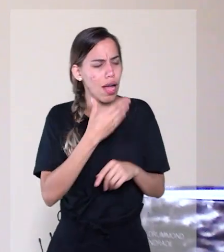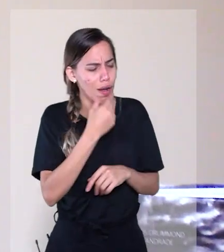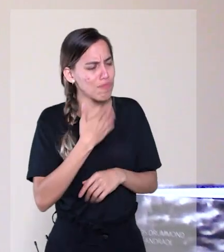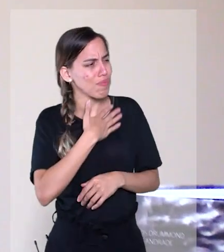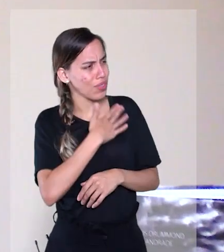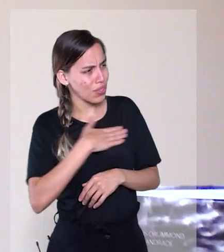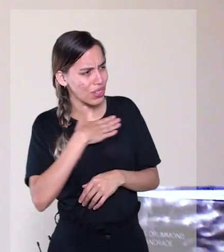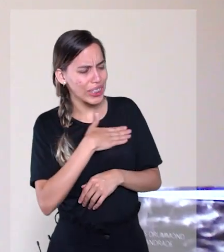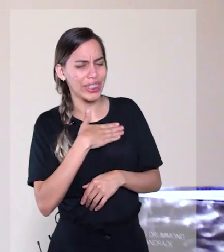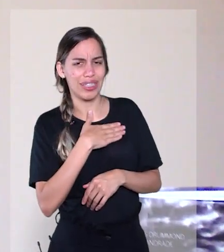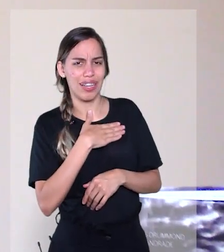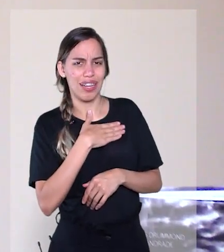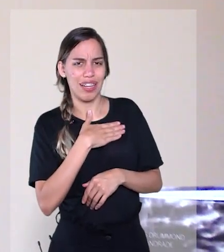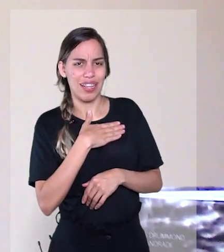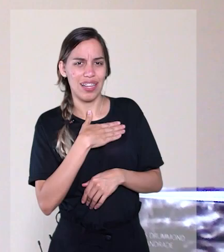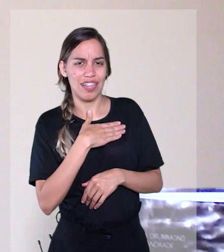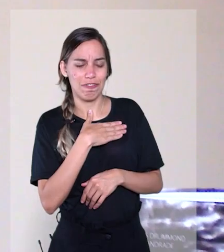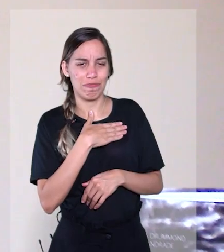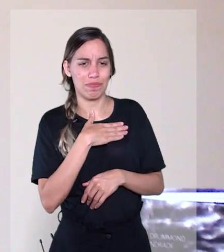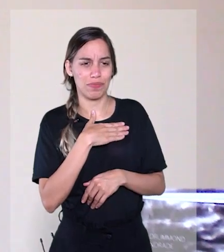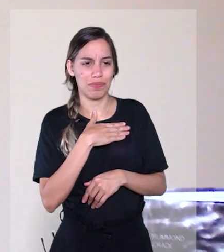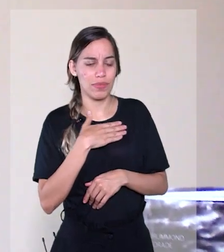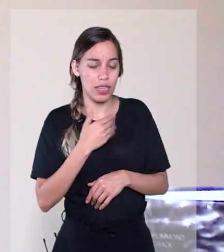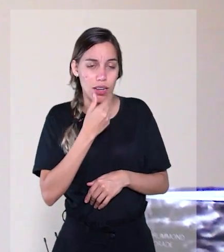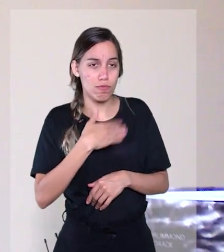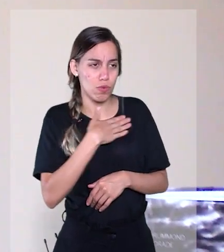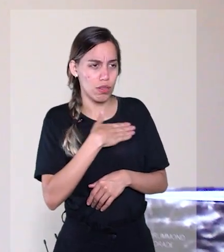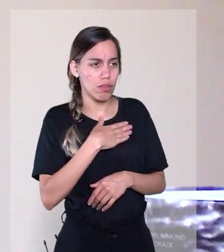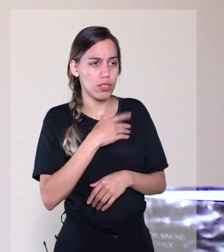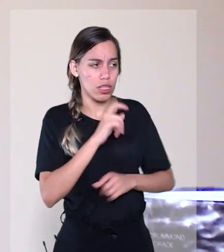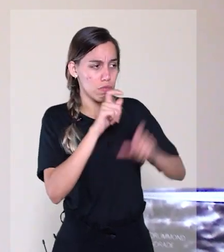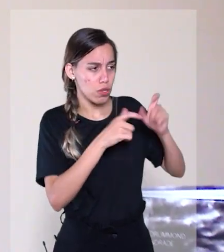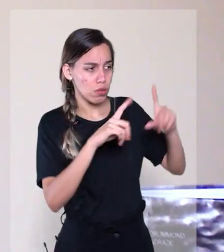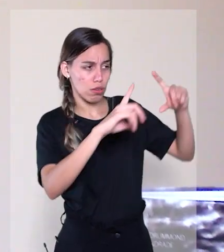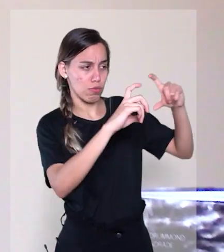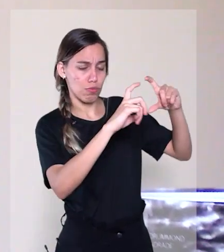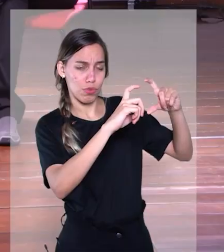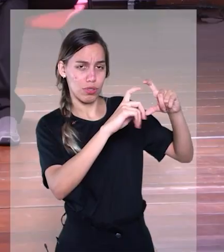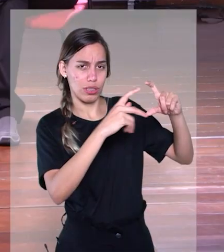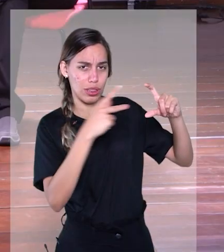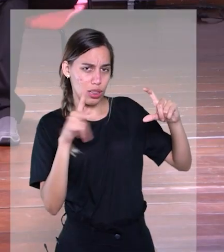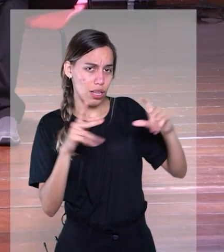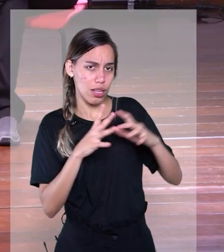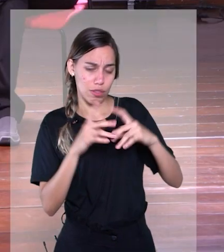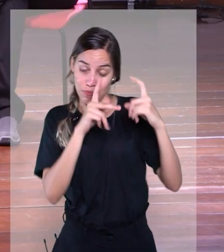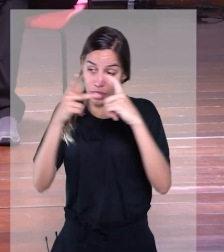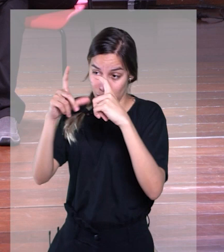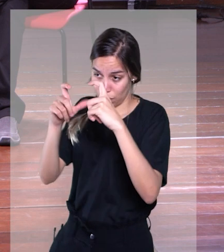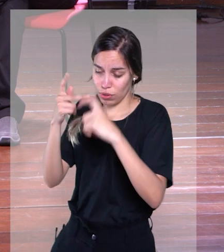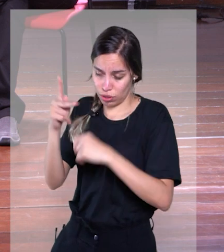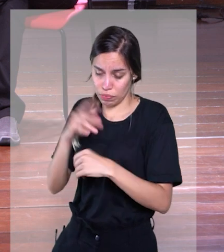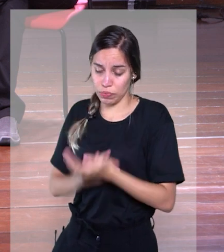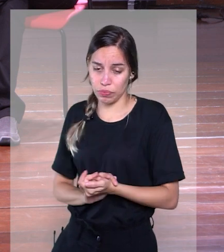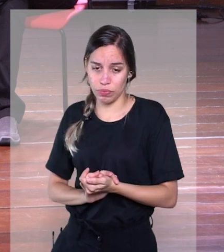Manuel Bandeira, pelo que eu entendi do próprio Carlos, gostava de ser fotografado. O Carlos não dizia isso,